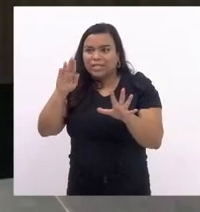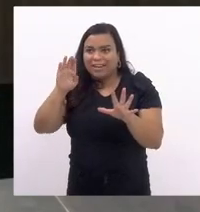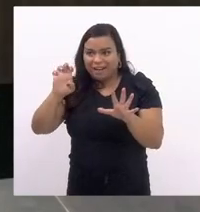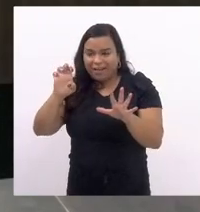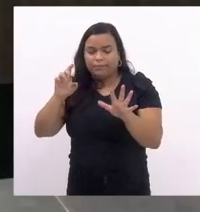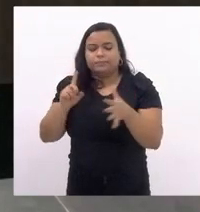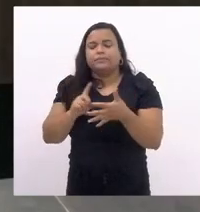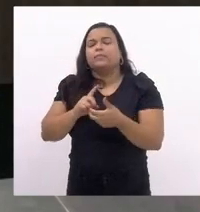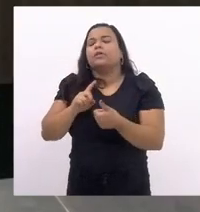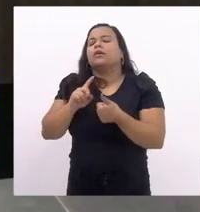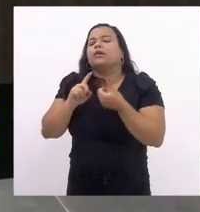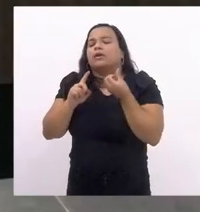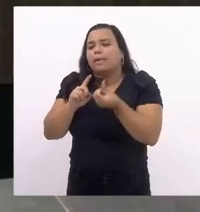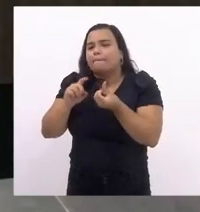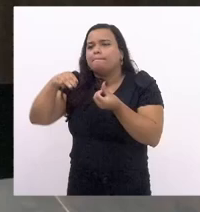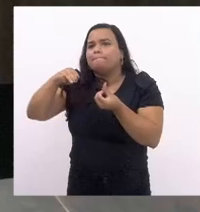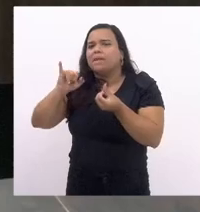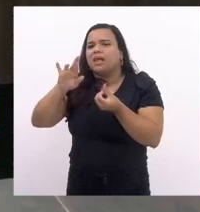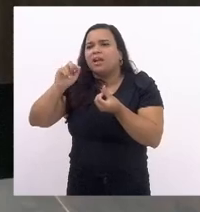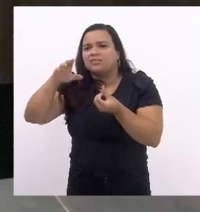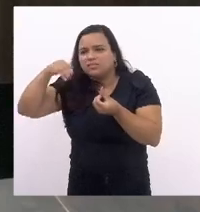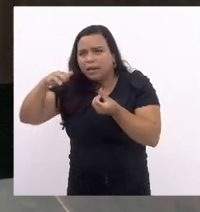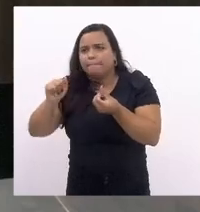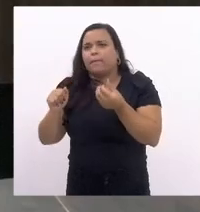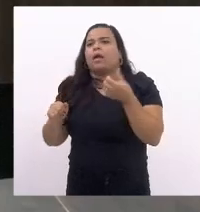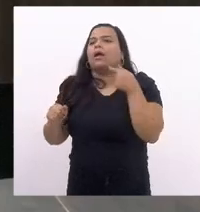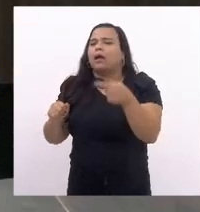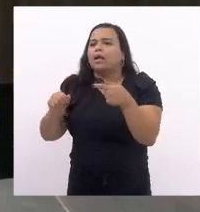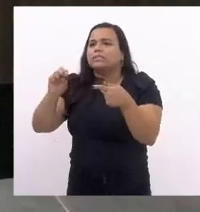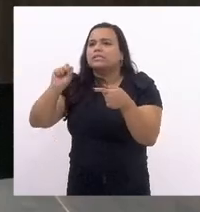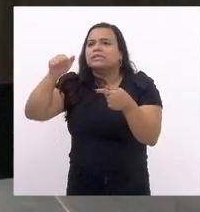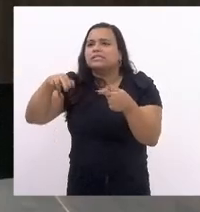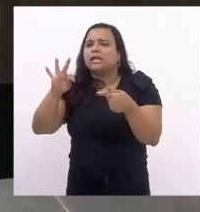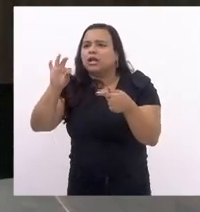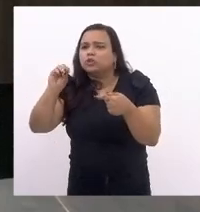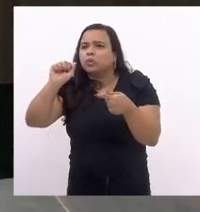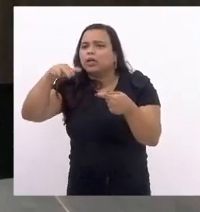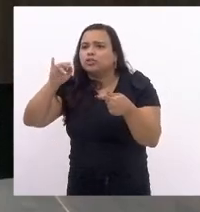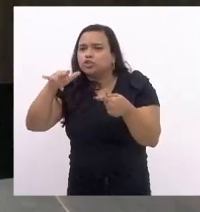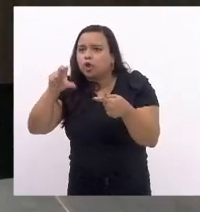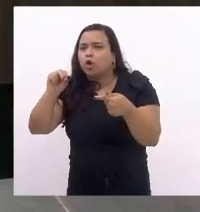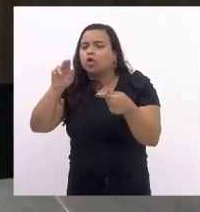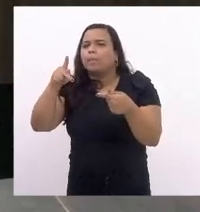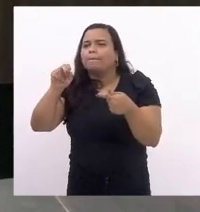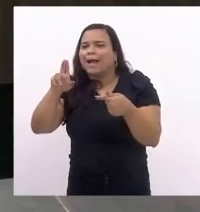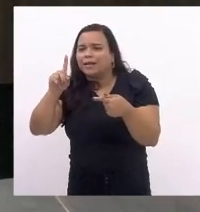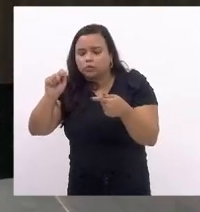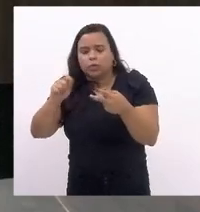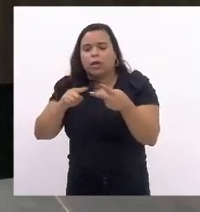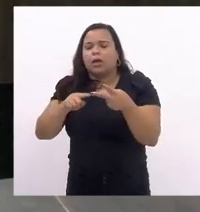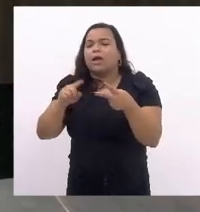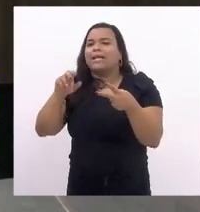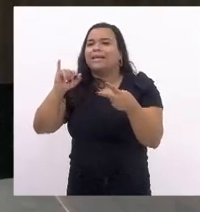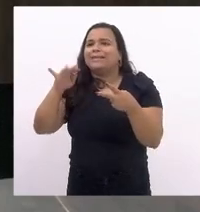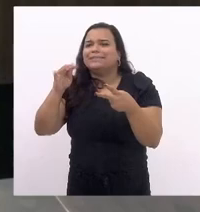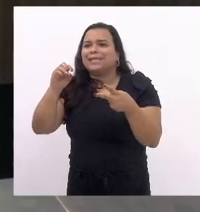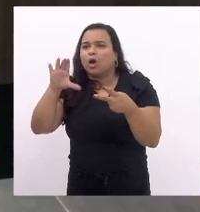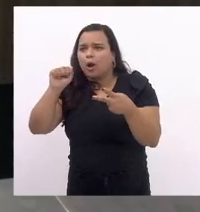Miracema, Santo Antônio de Pádua, Itaocara, Bom Jesus de